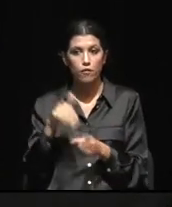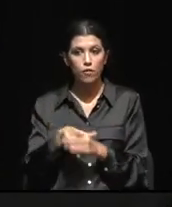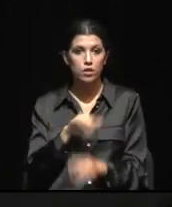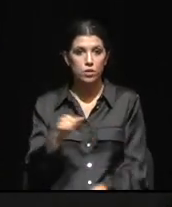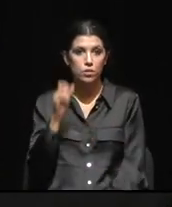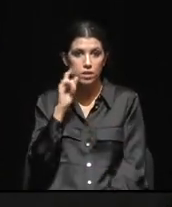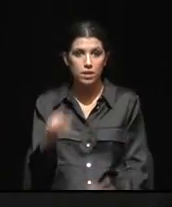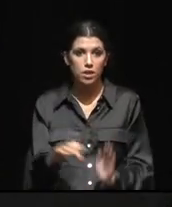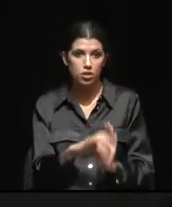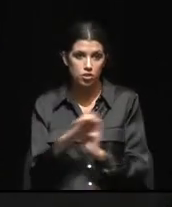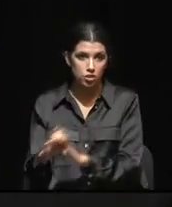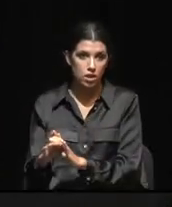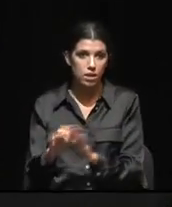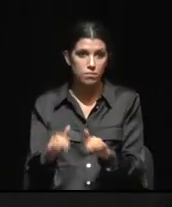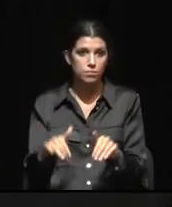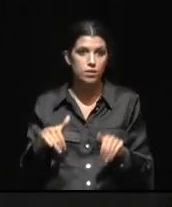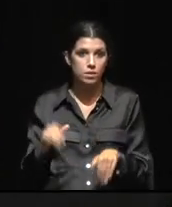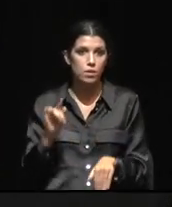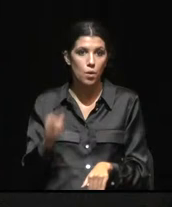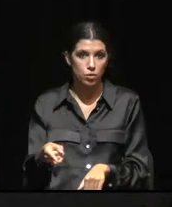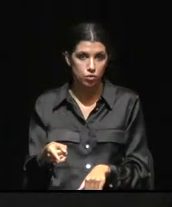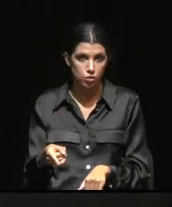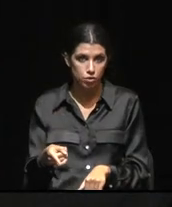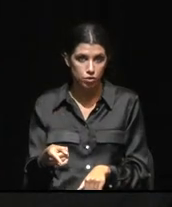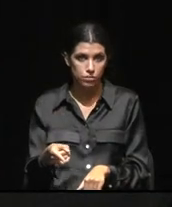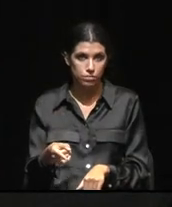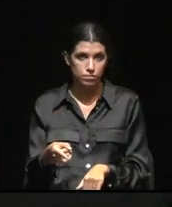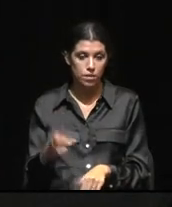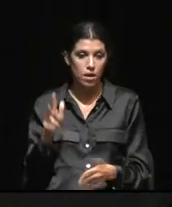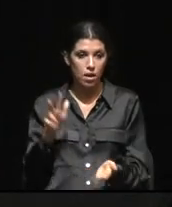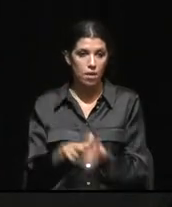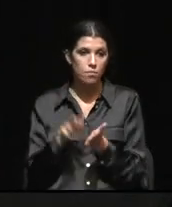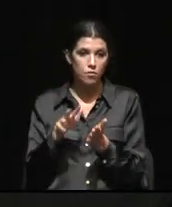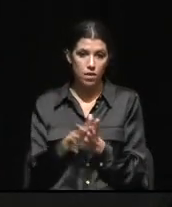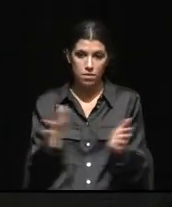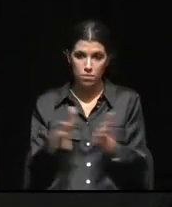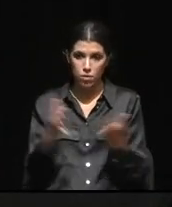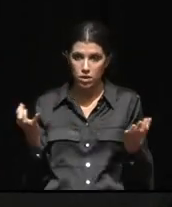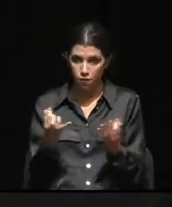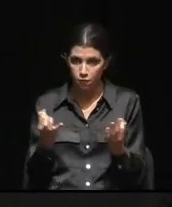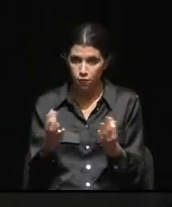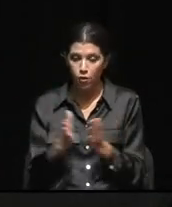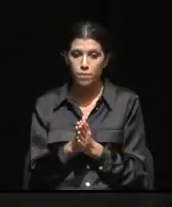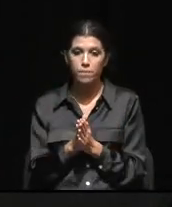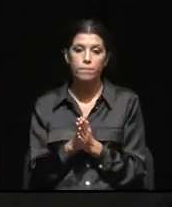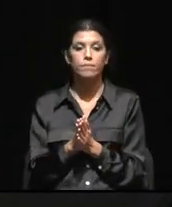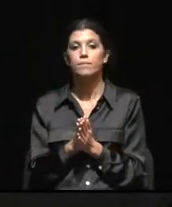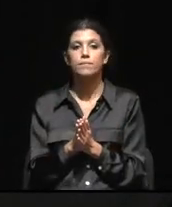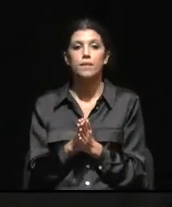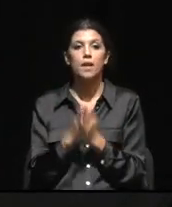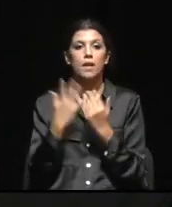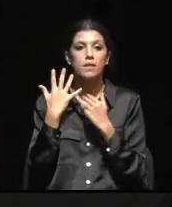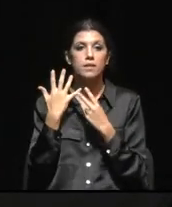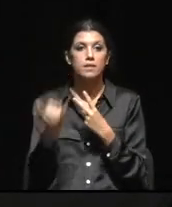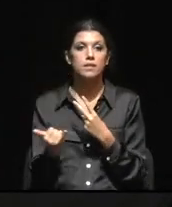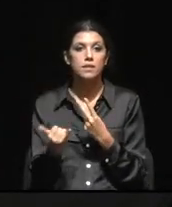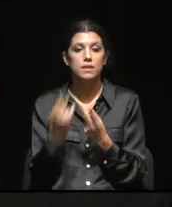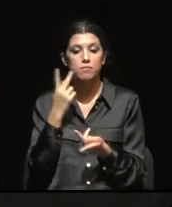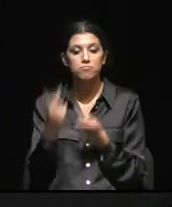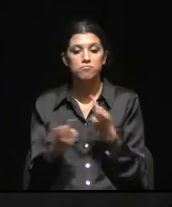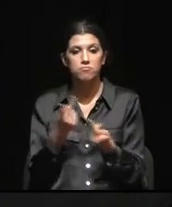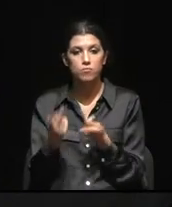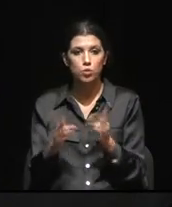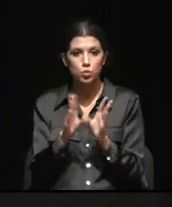chega quem se abstém foi aprovada por maioria passamos à apreciação